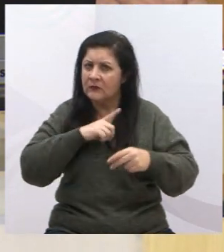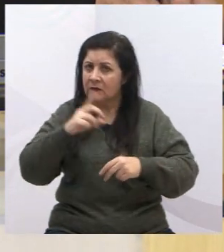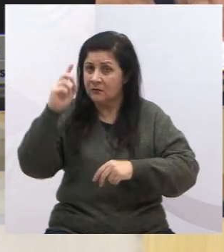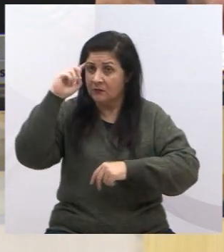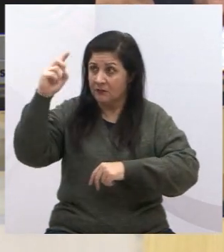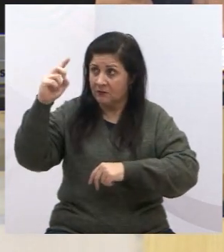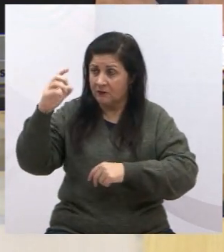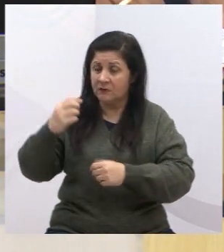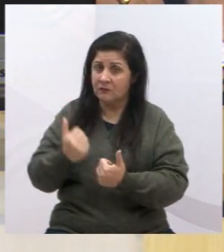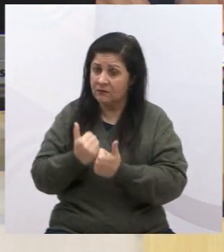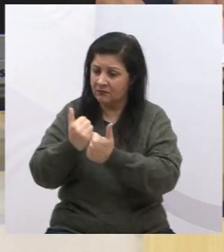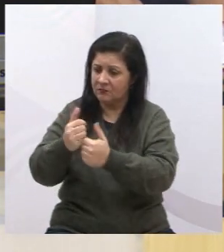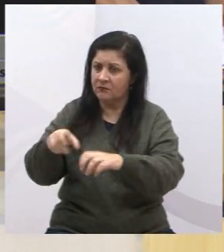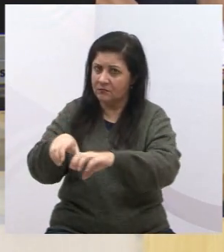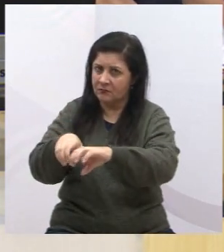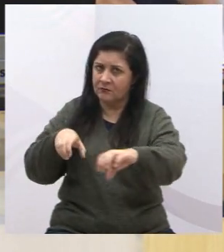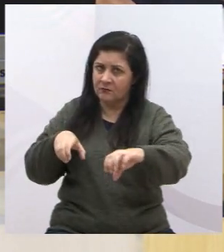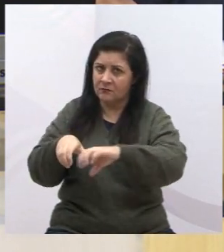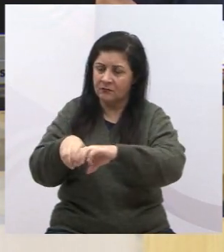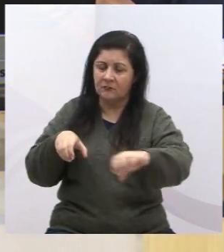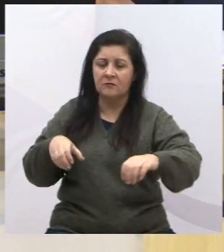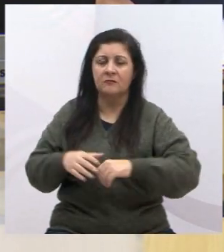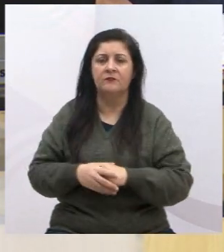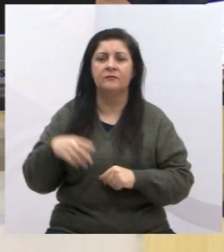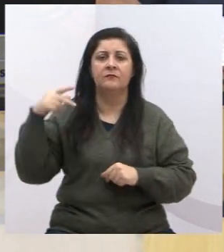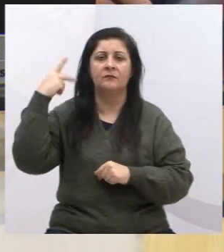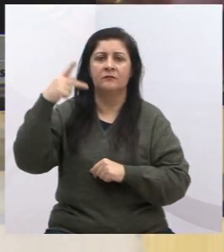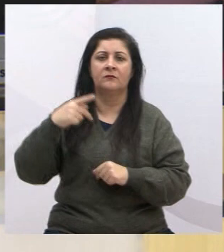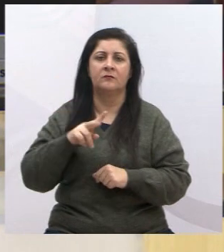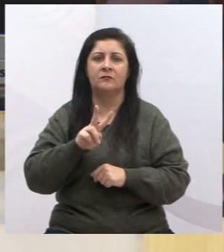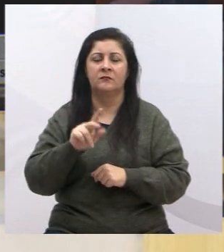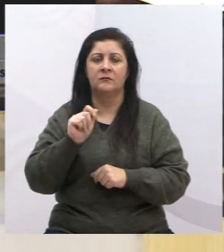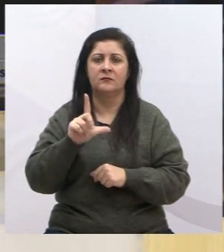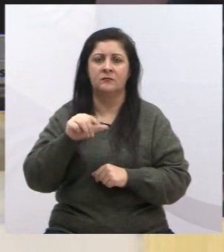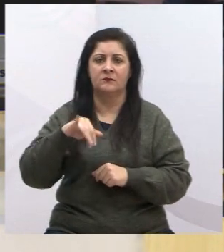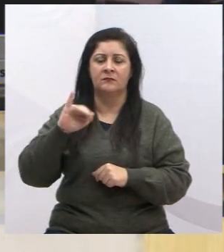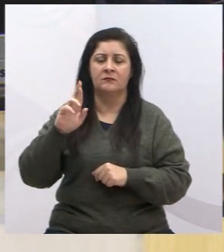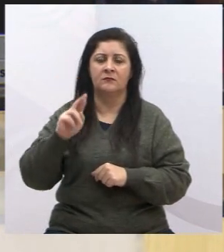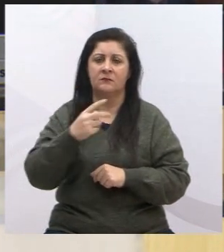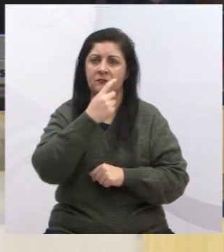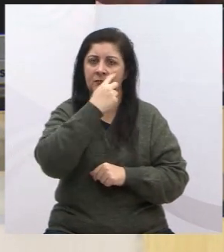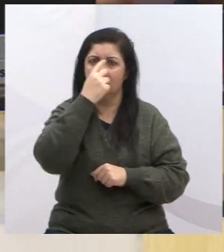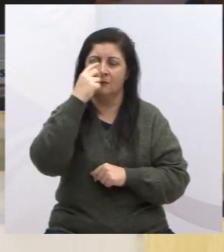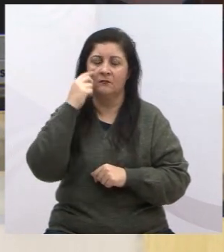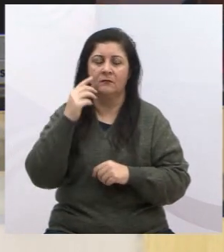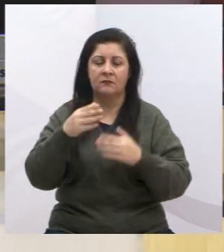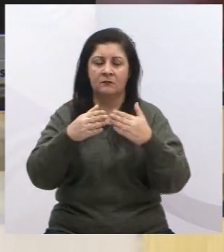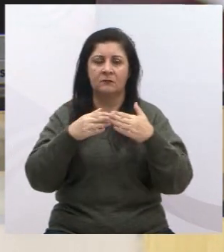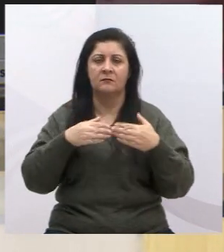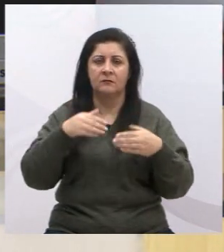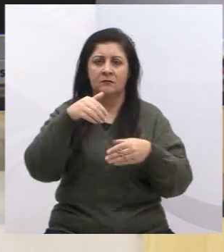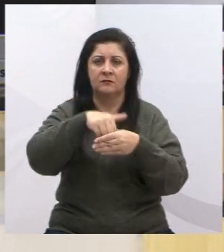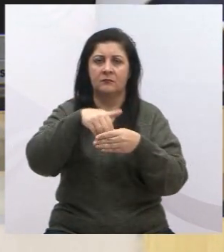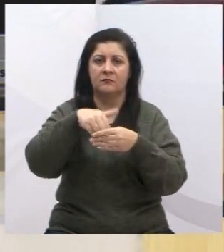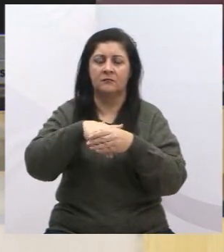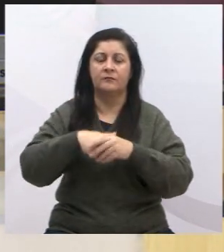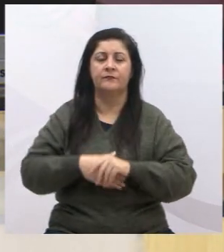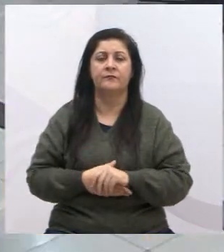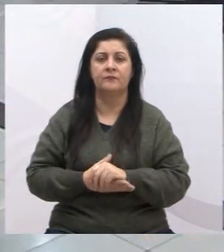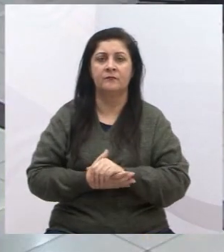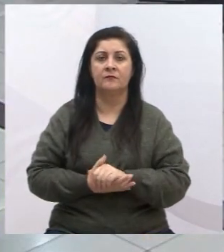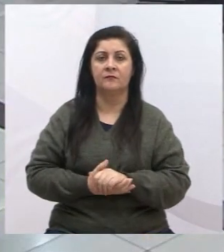troca dessa tubulação? Autoria, vereador Valmir do Meia Lua. Foi pedido votação, senhor presidente.